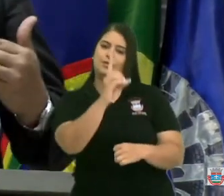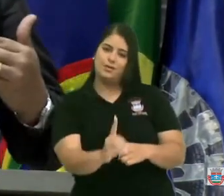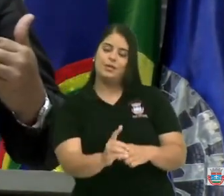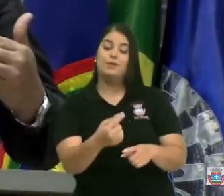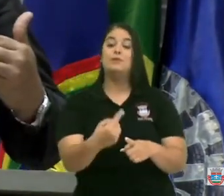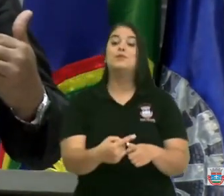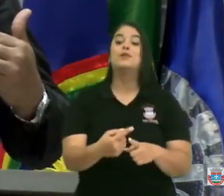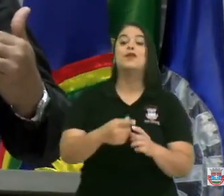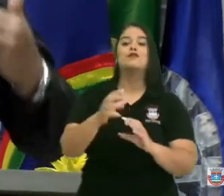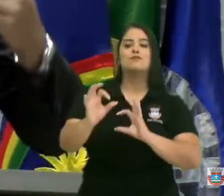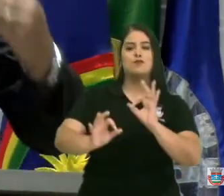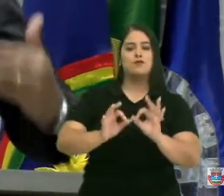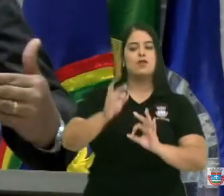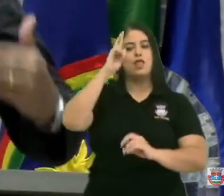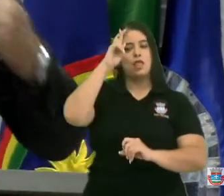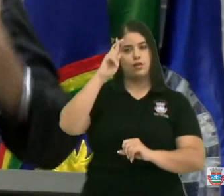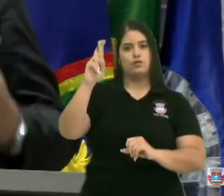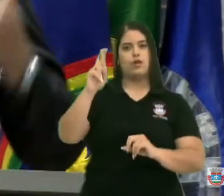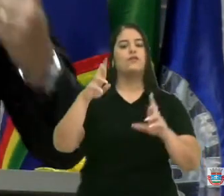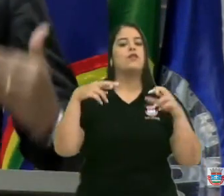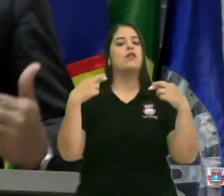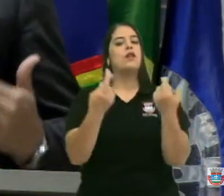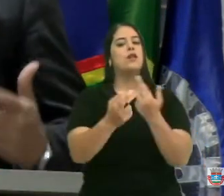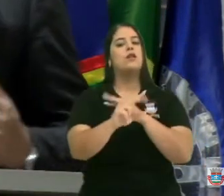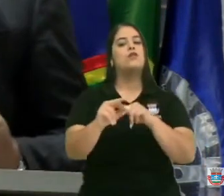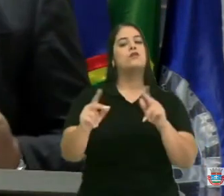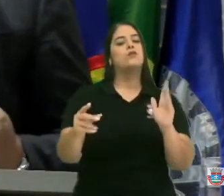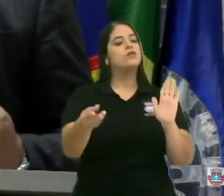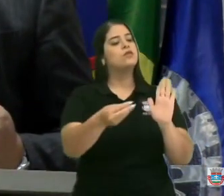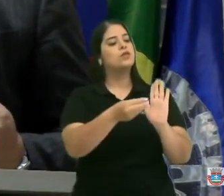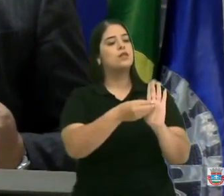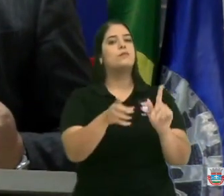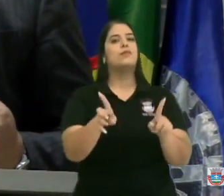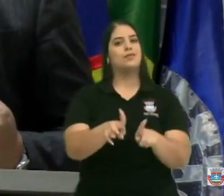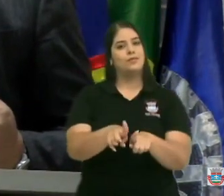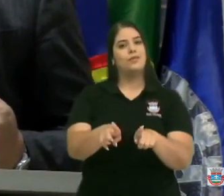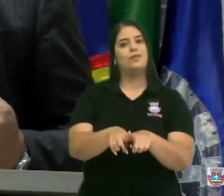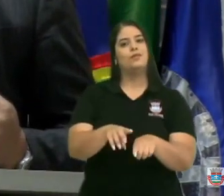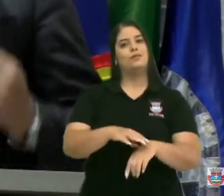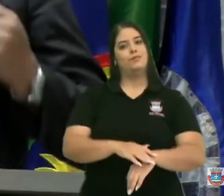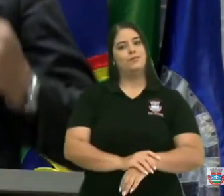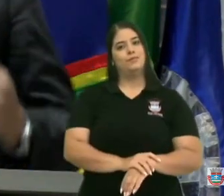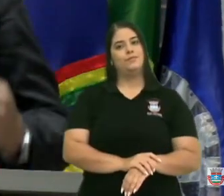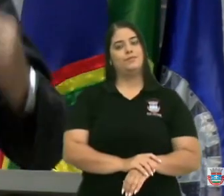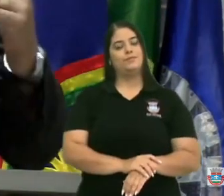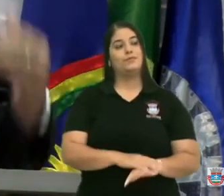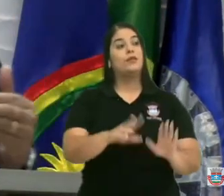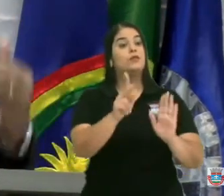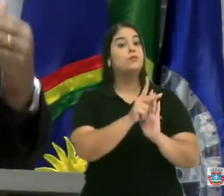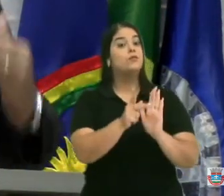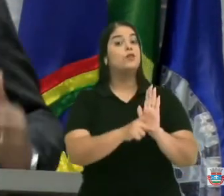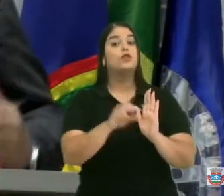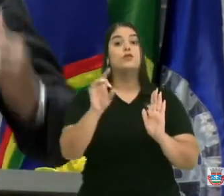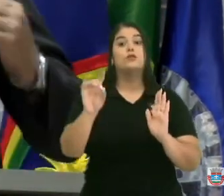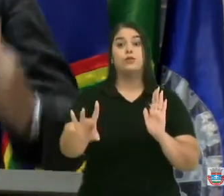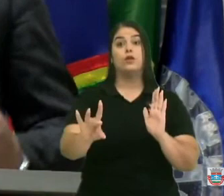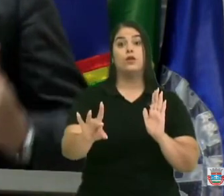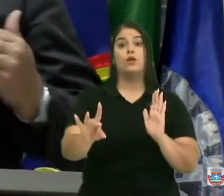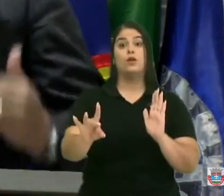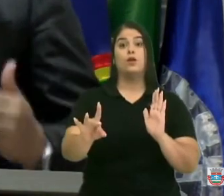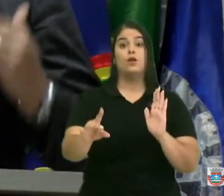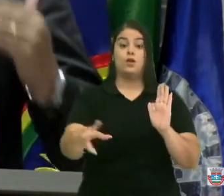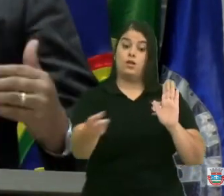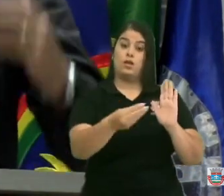preside as reuniões e preside a pauta. Um projeto só pode ser encaminhado se